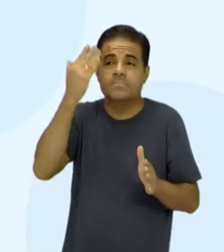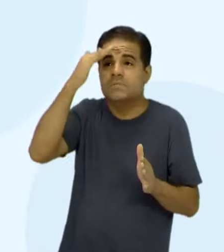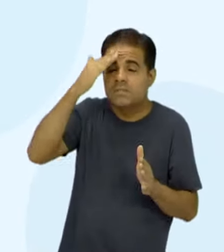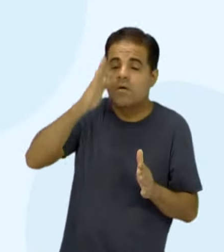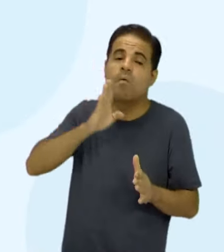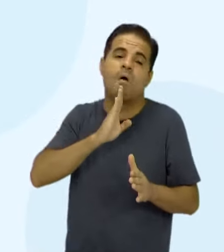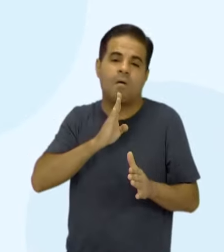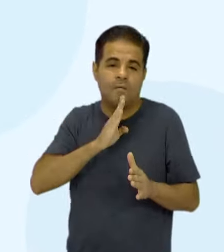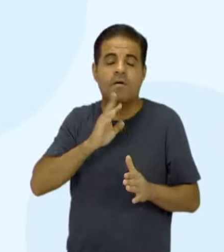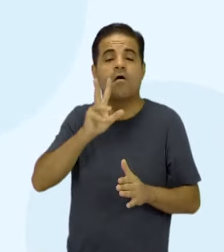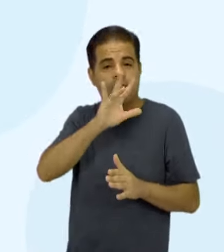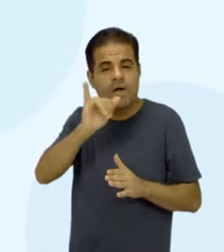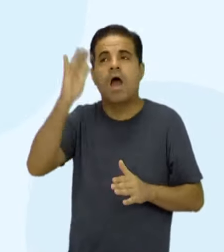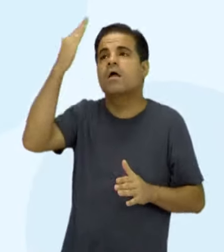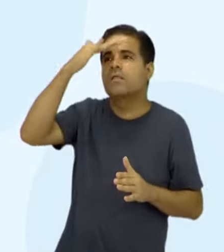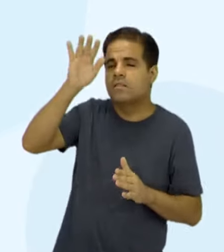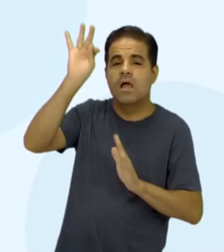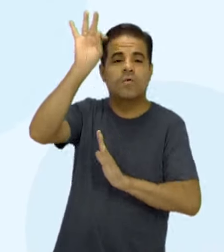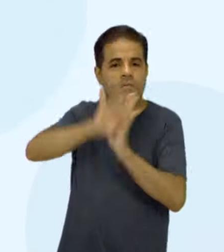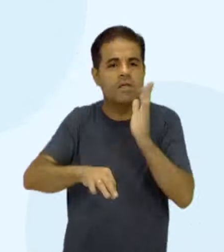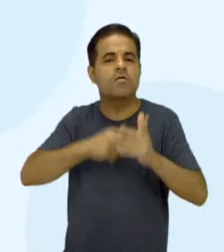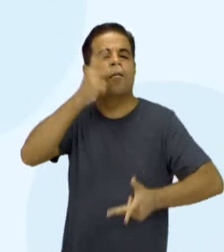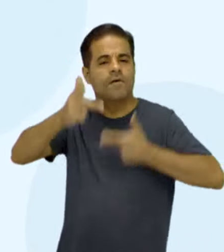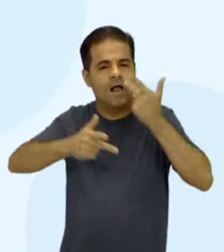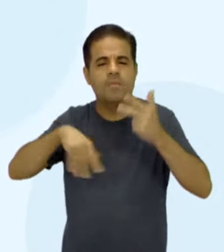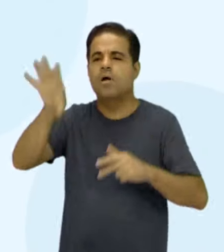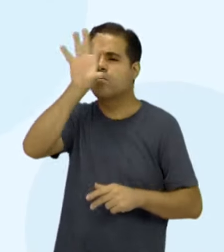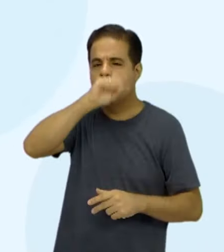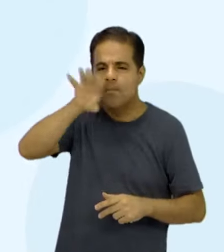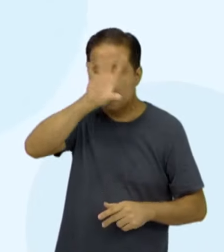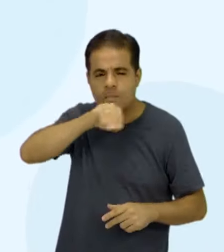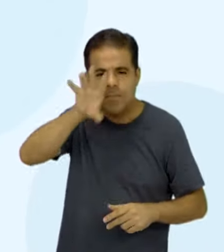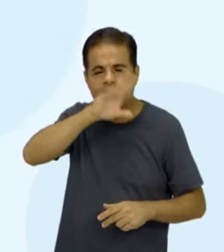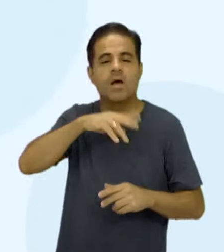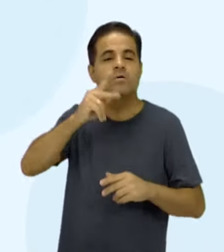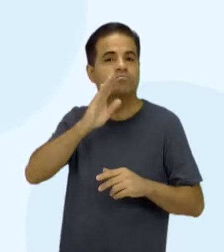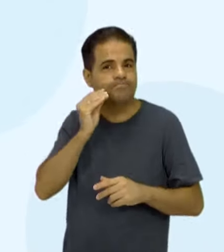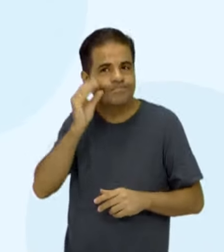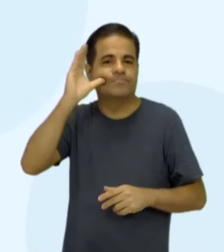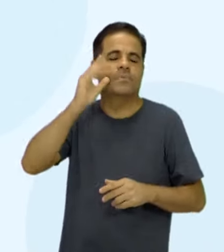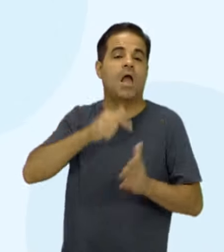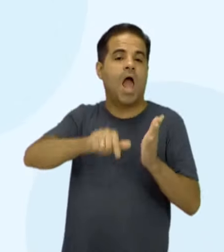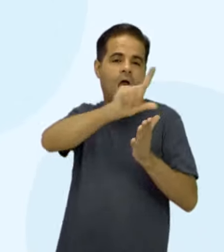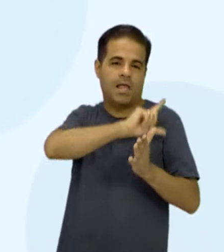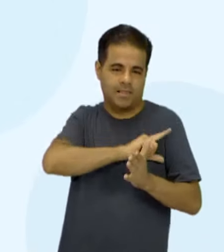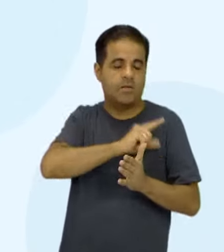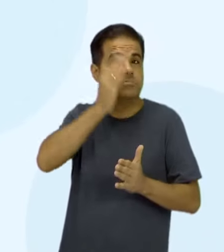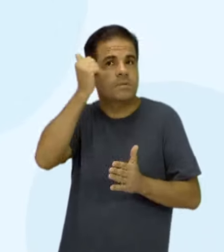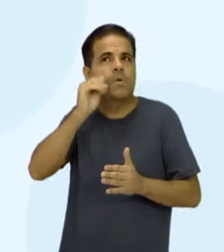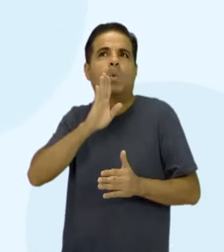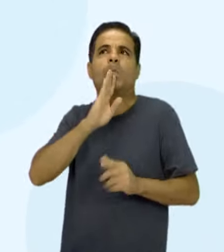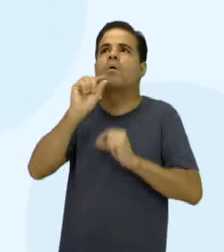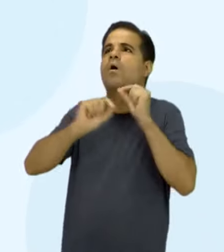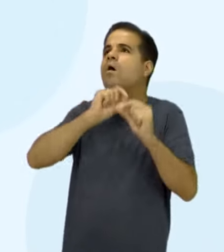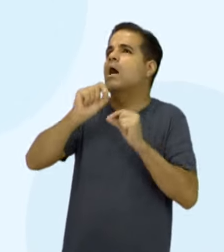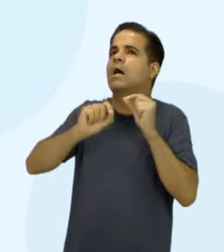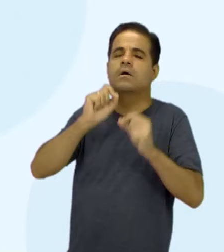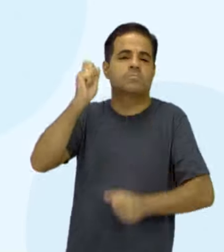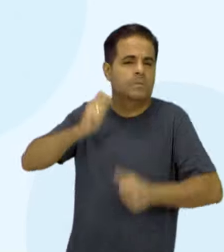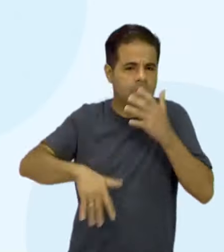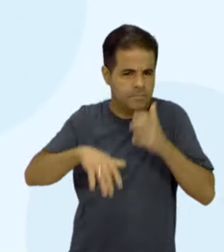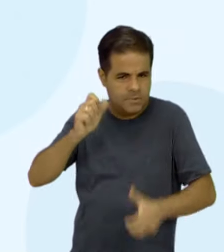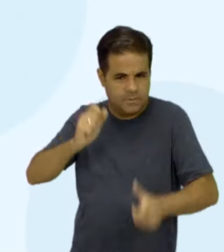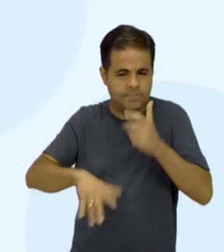Salute também vai entender um texto falado baseado aí no seu conhecimento anterior entre Lena